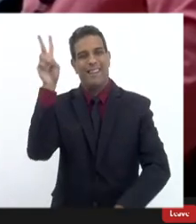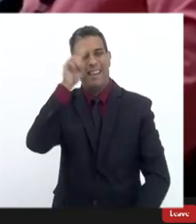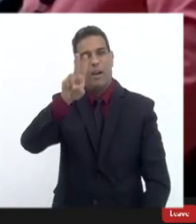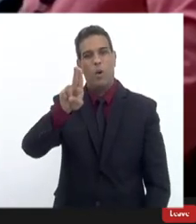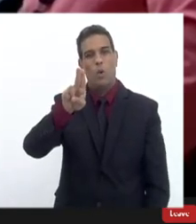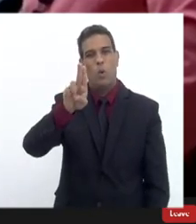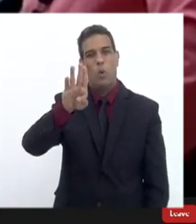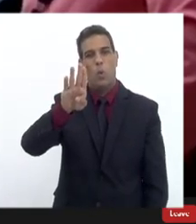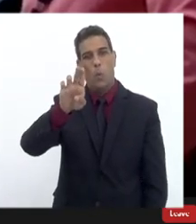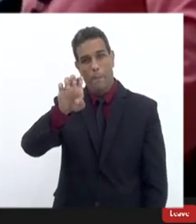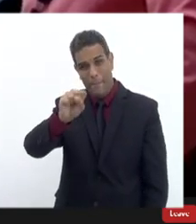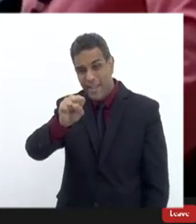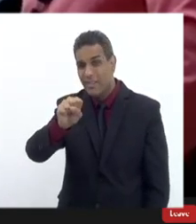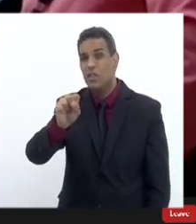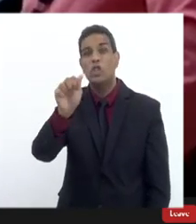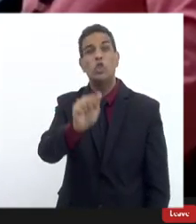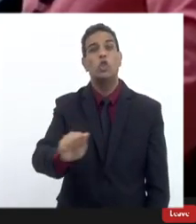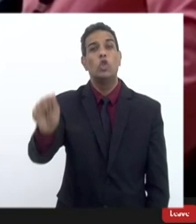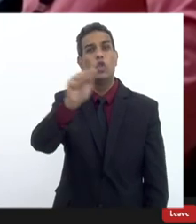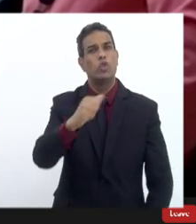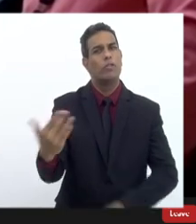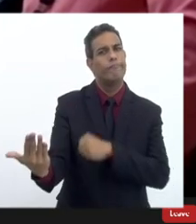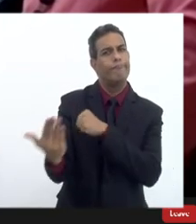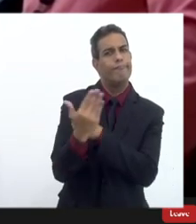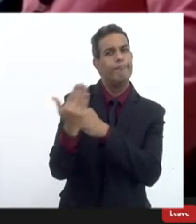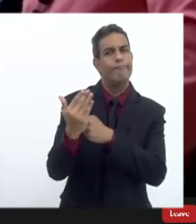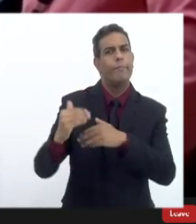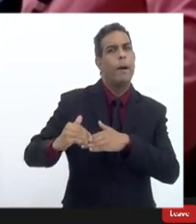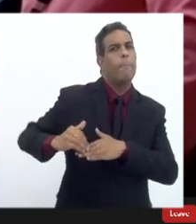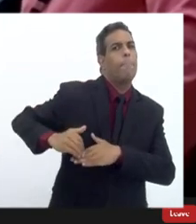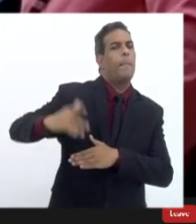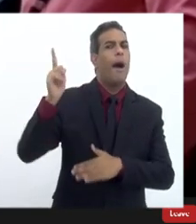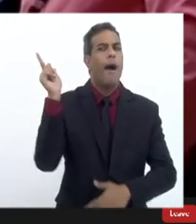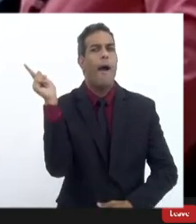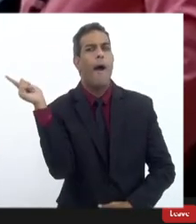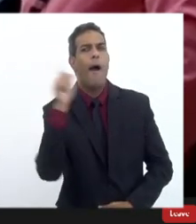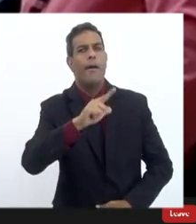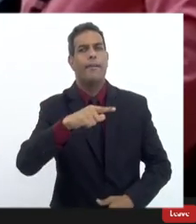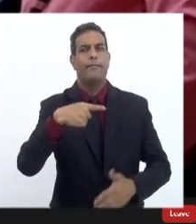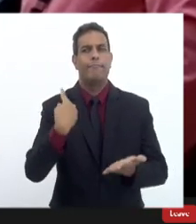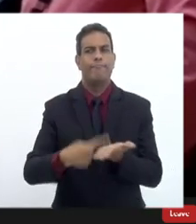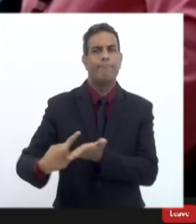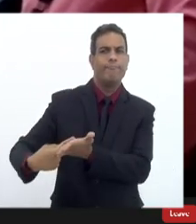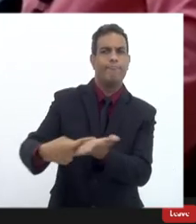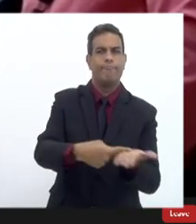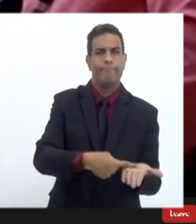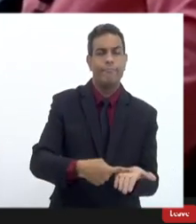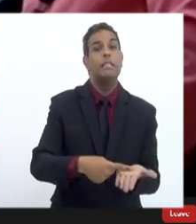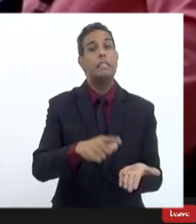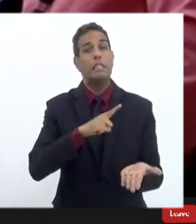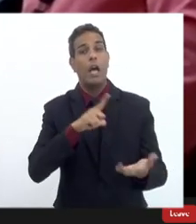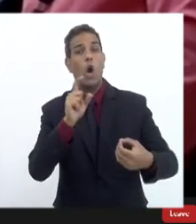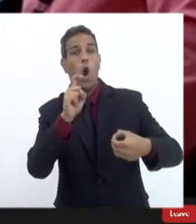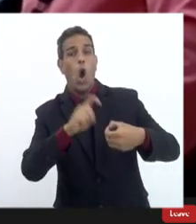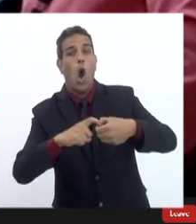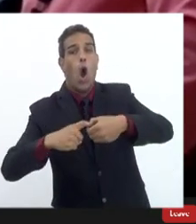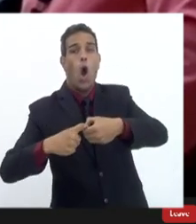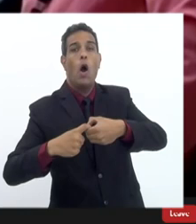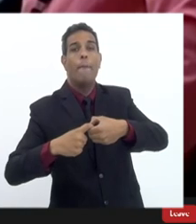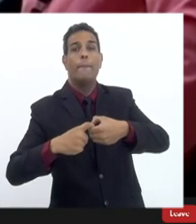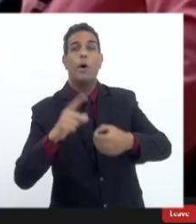Nico falou aí, tem ajudado, vai ajudar a gente tem envolvido os parceiros para que a